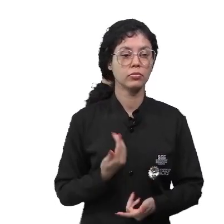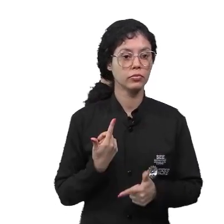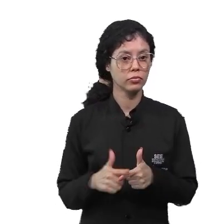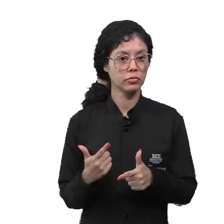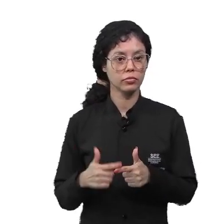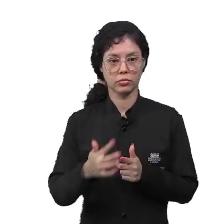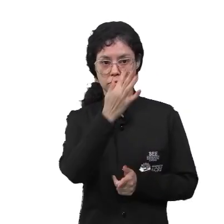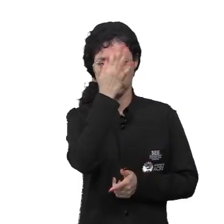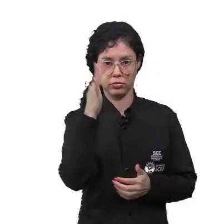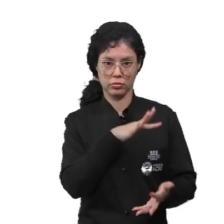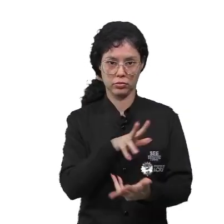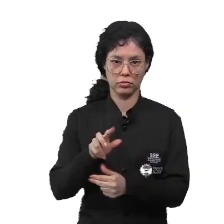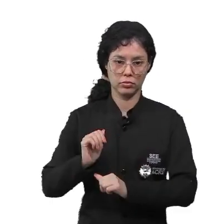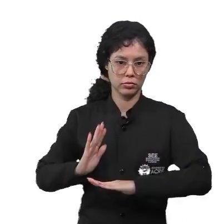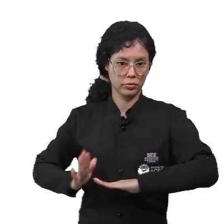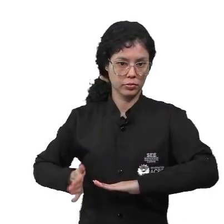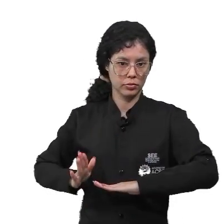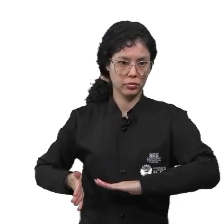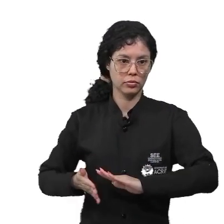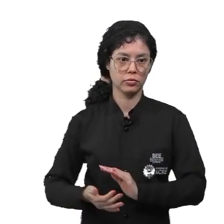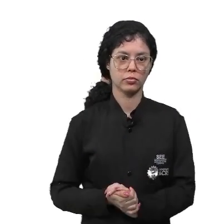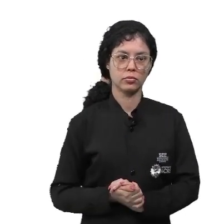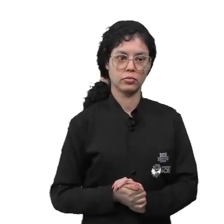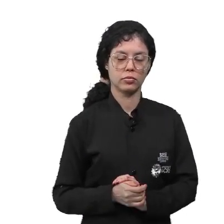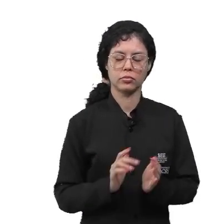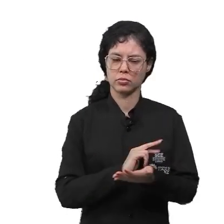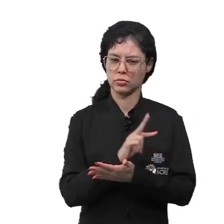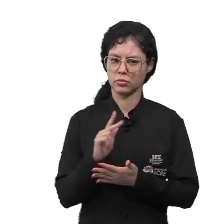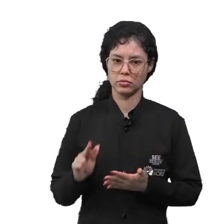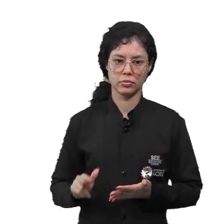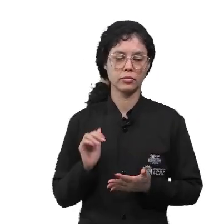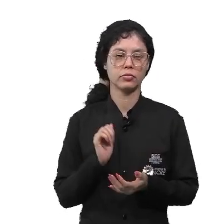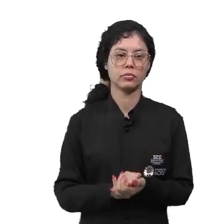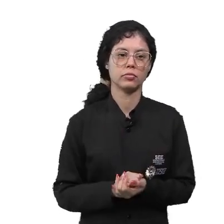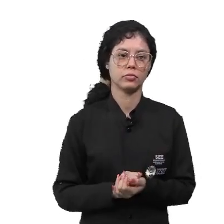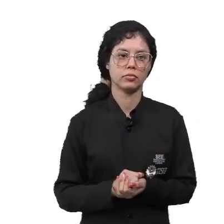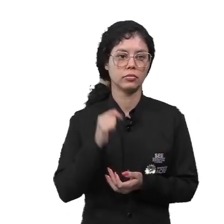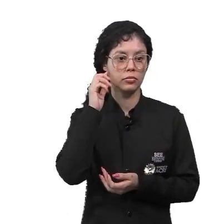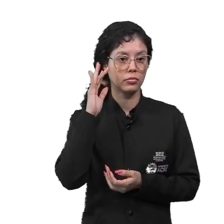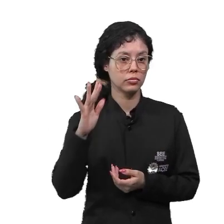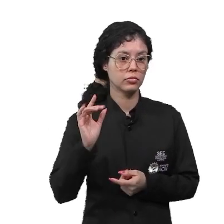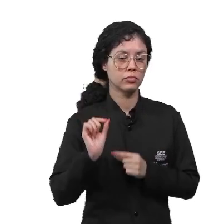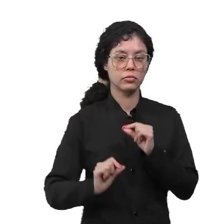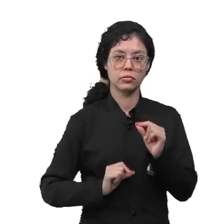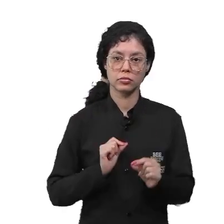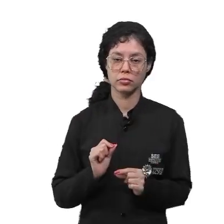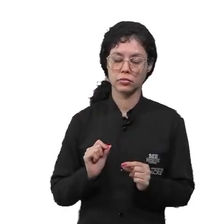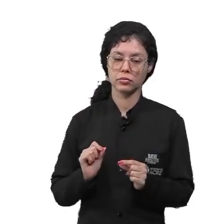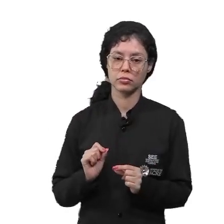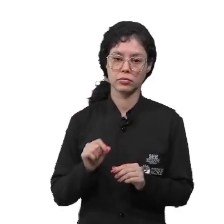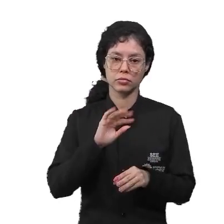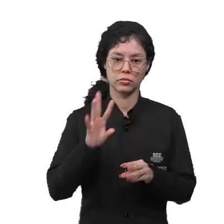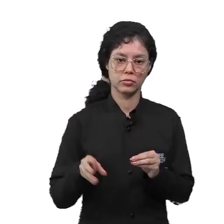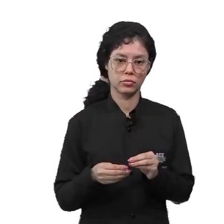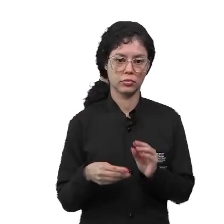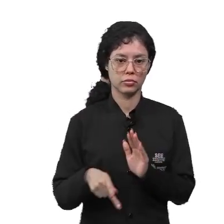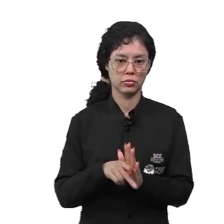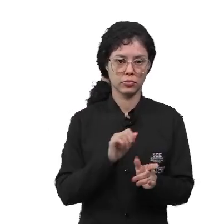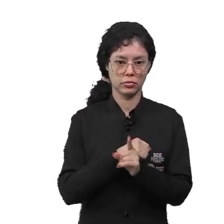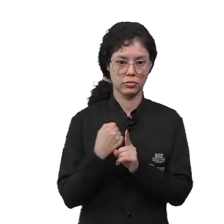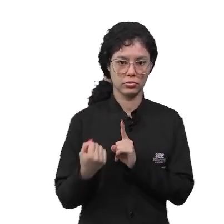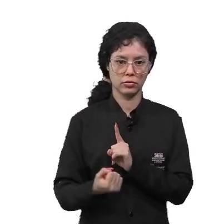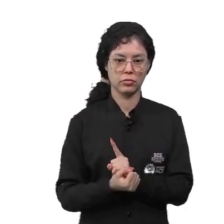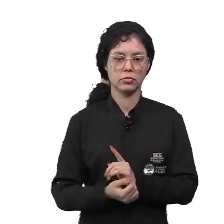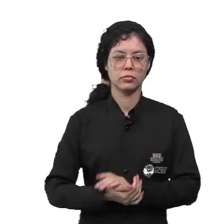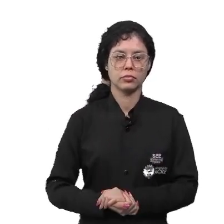problemas filosóficos do mundo contemporâneo são variados, refletindo as complexidades das